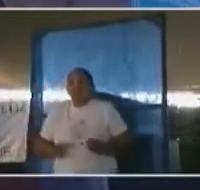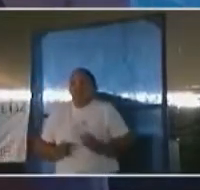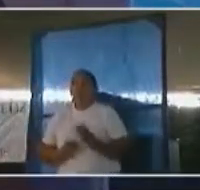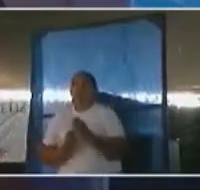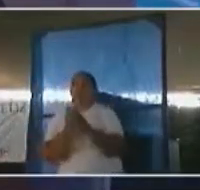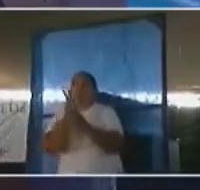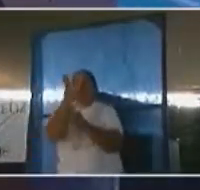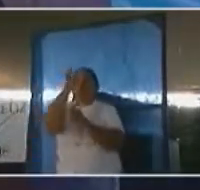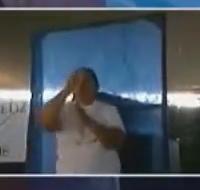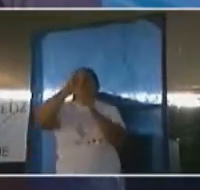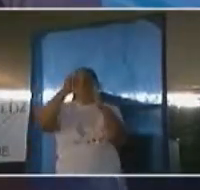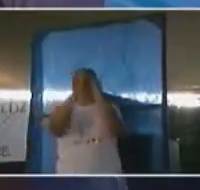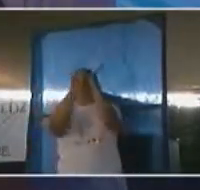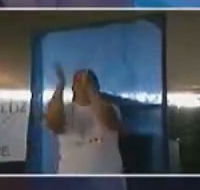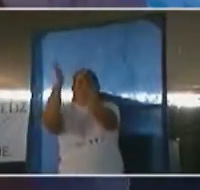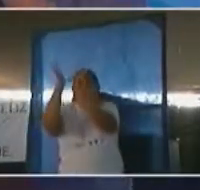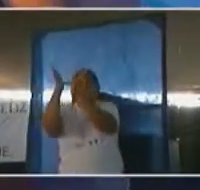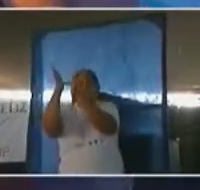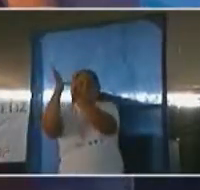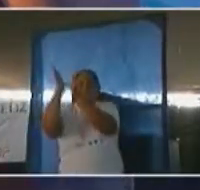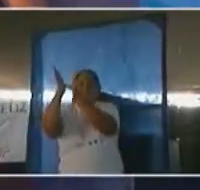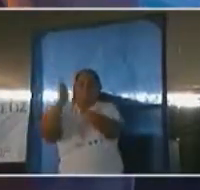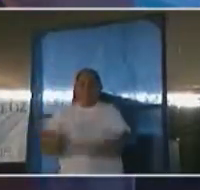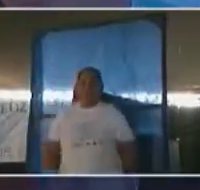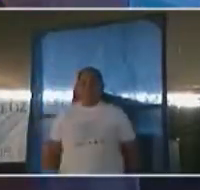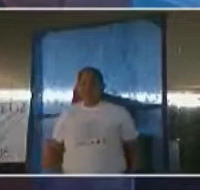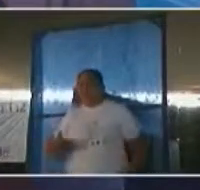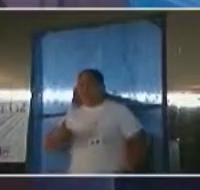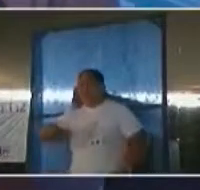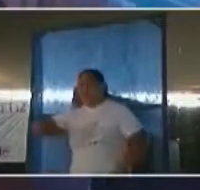e disseram o seguinte: